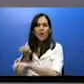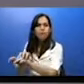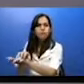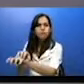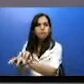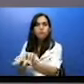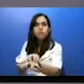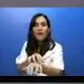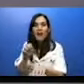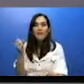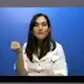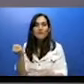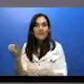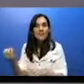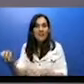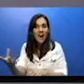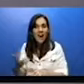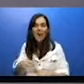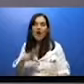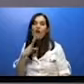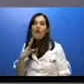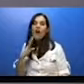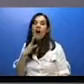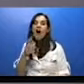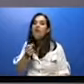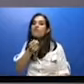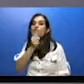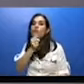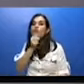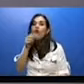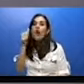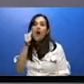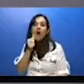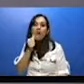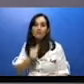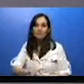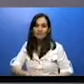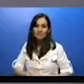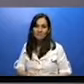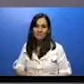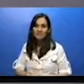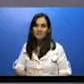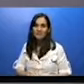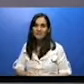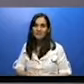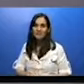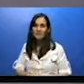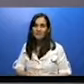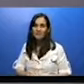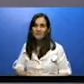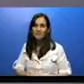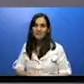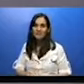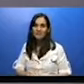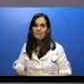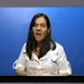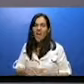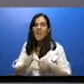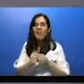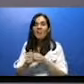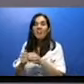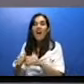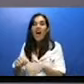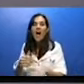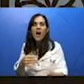e conheceu a minha avó quando ele veio trazer a comitiva para o lá para o frigorífico